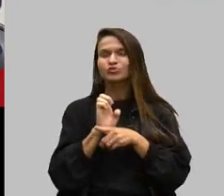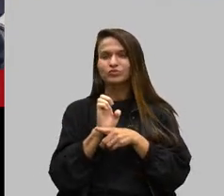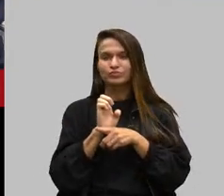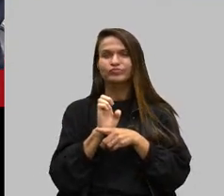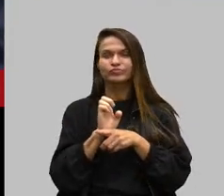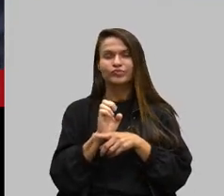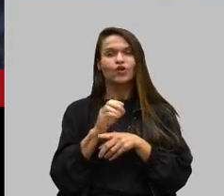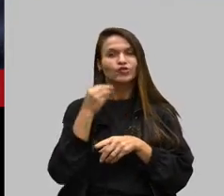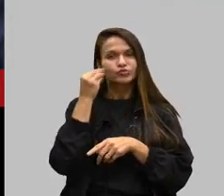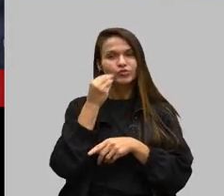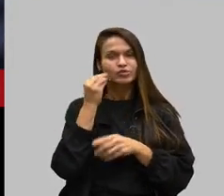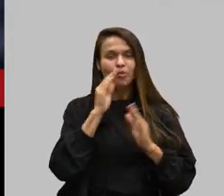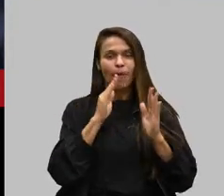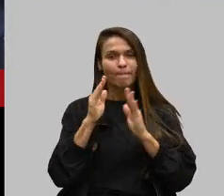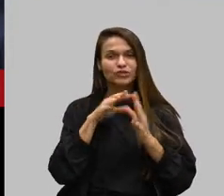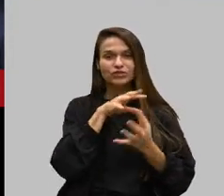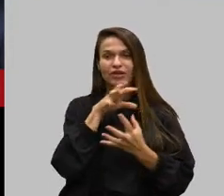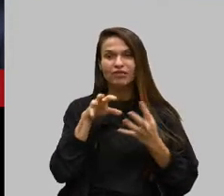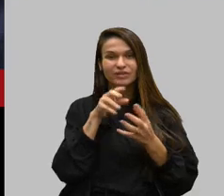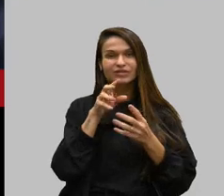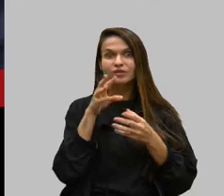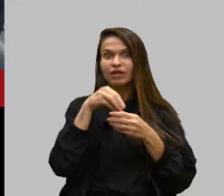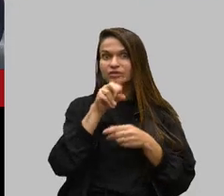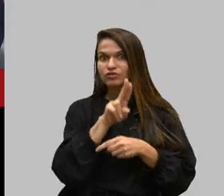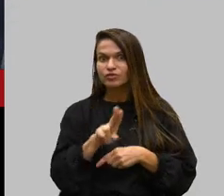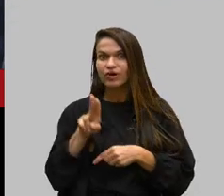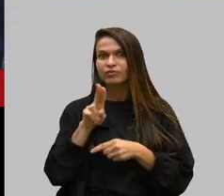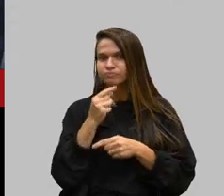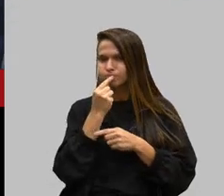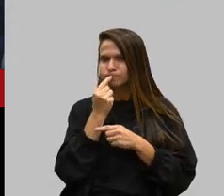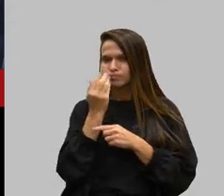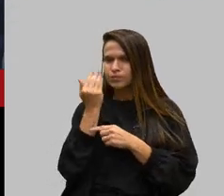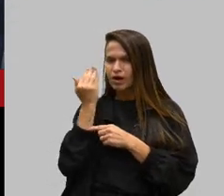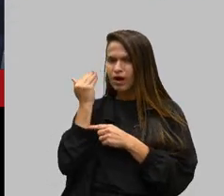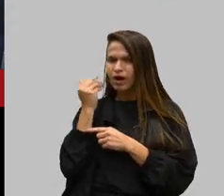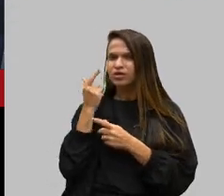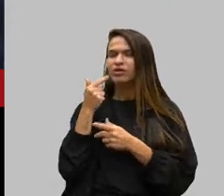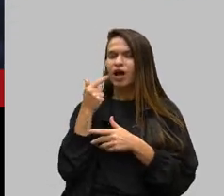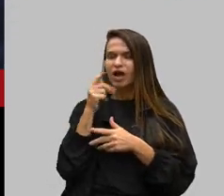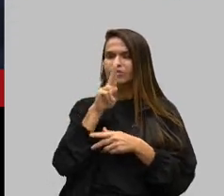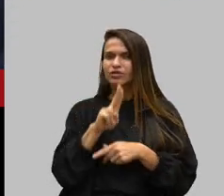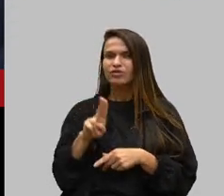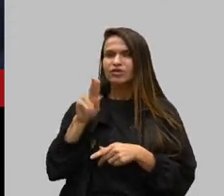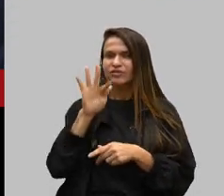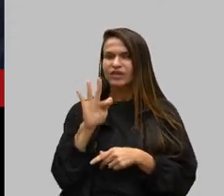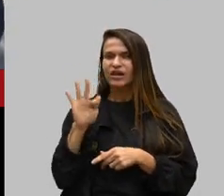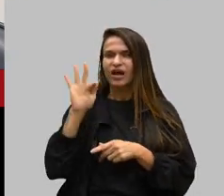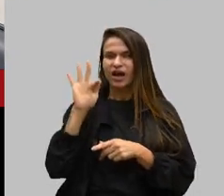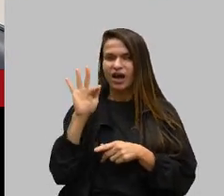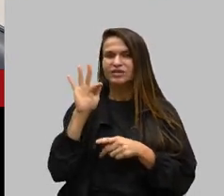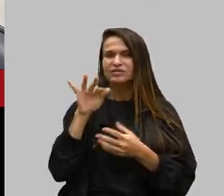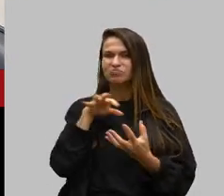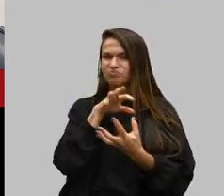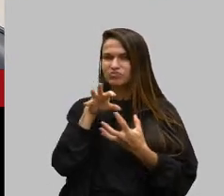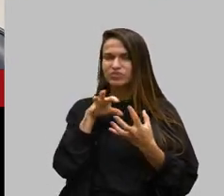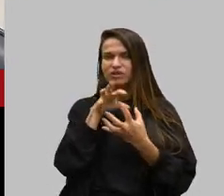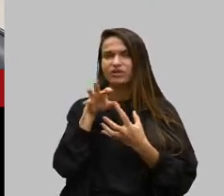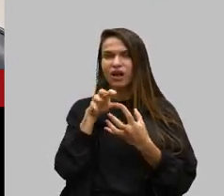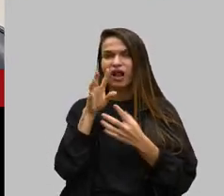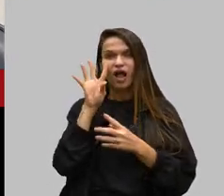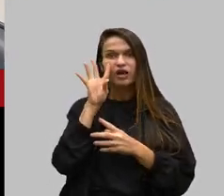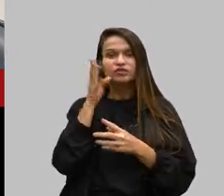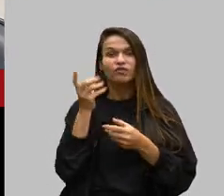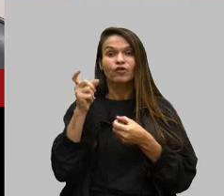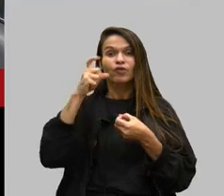vivemos um momento de greves nas universidades agora recentemente depois de muito tempo as universidades federais depois de muito tempo em greve elas resolveram